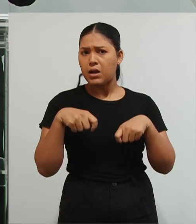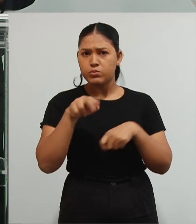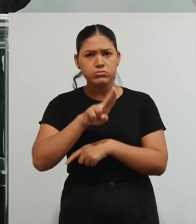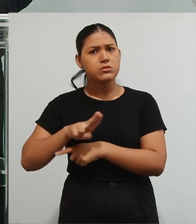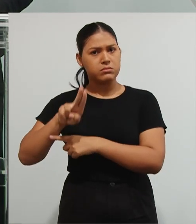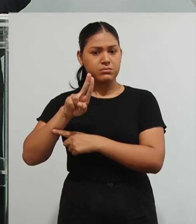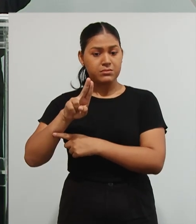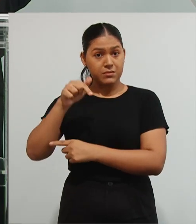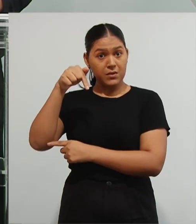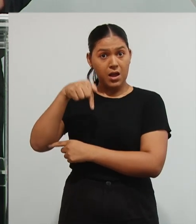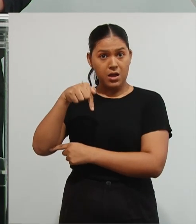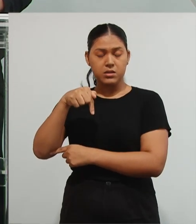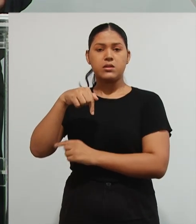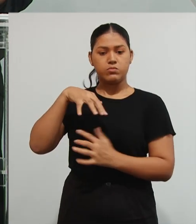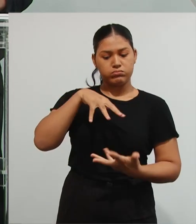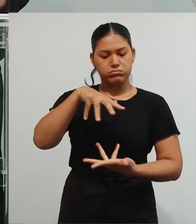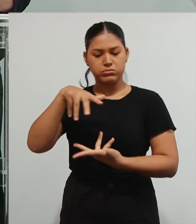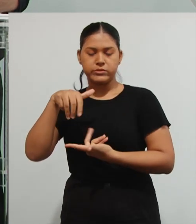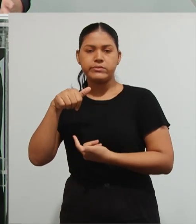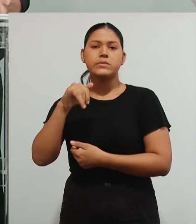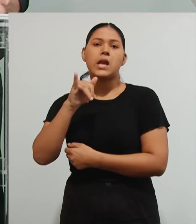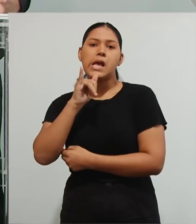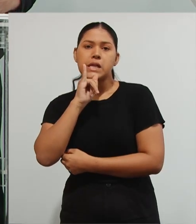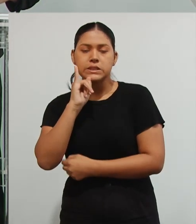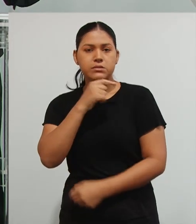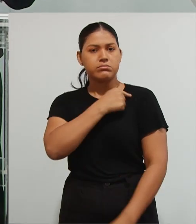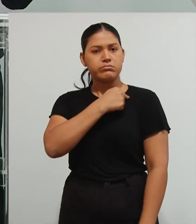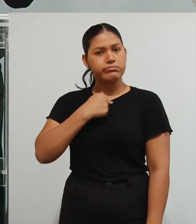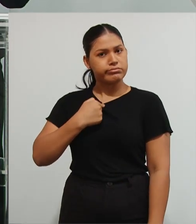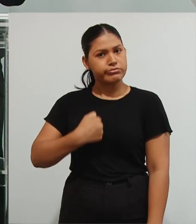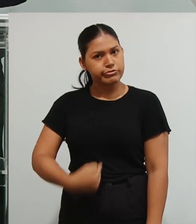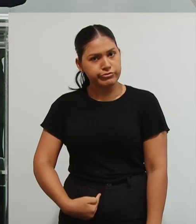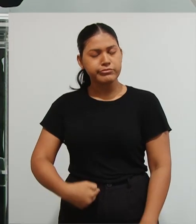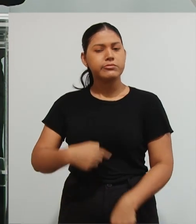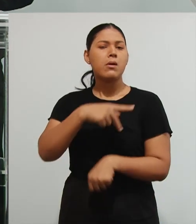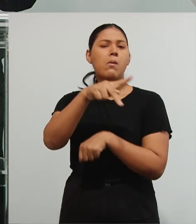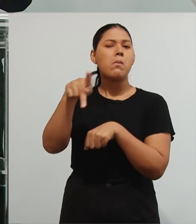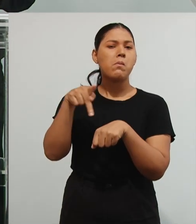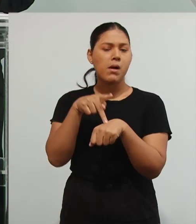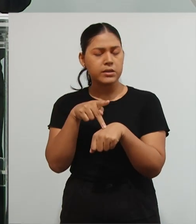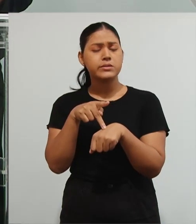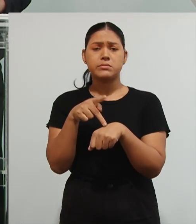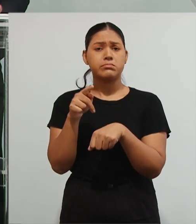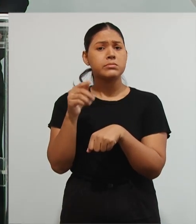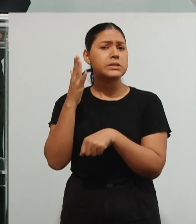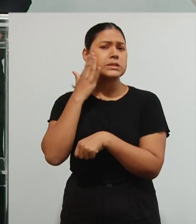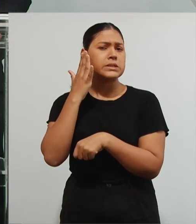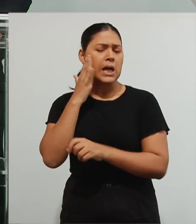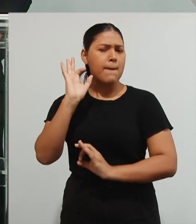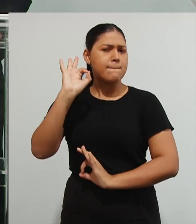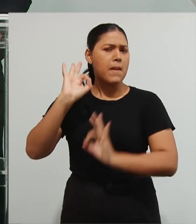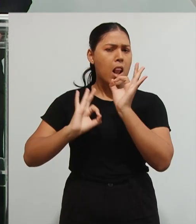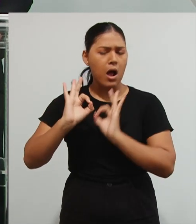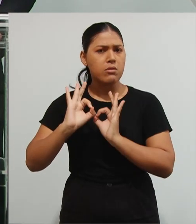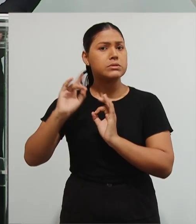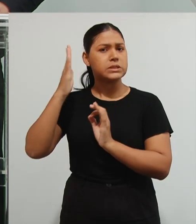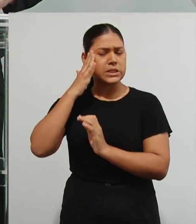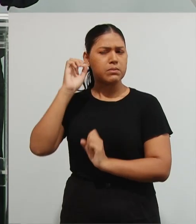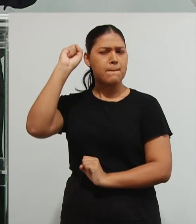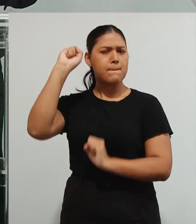um mesmo mercado, mas também podem ser parceiros. Fala sobre o custo de oportunidade de produzir tudo o